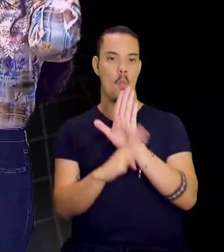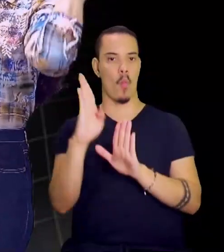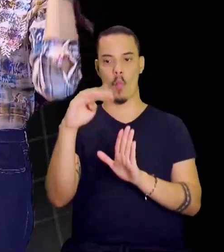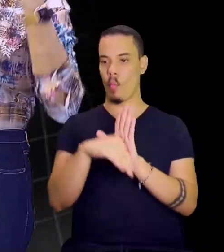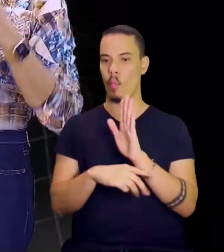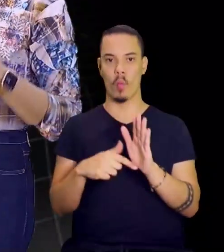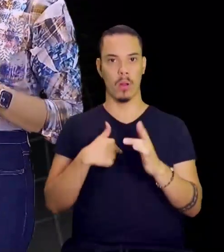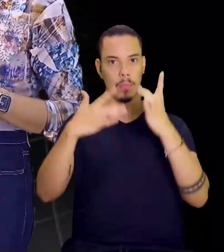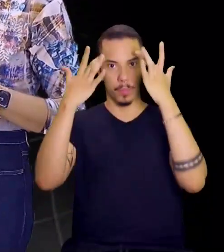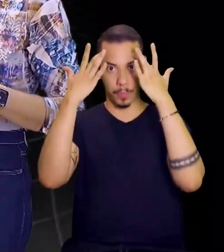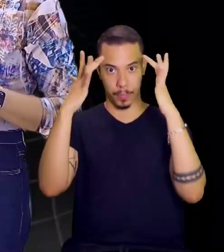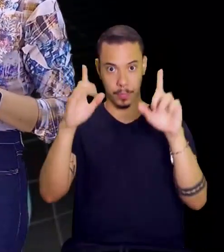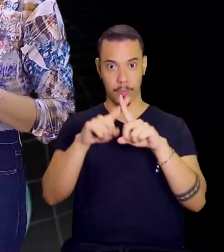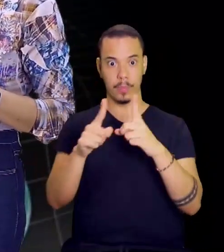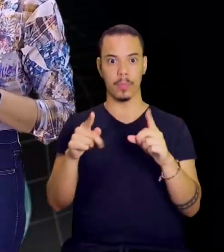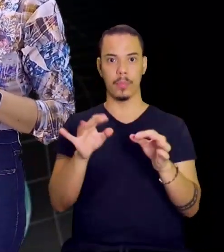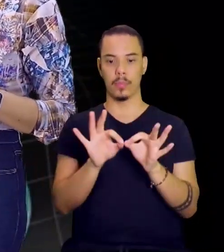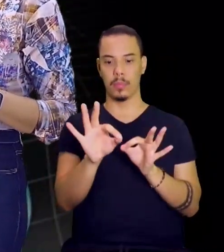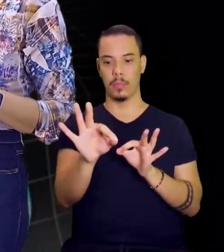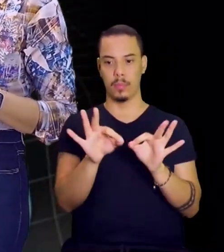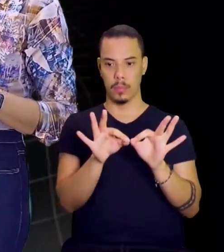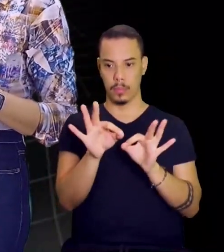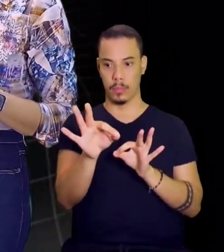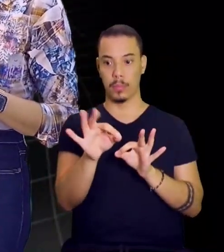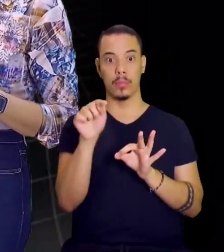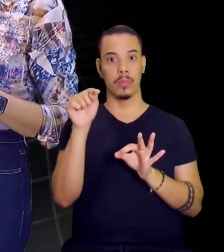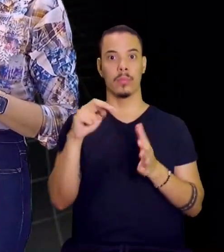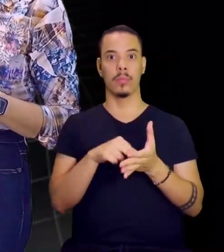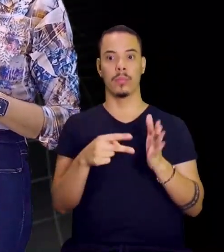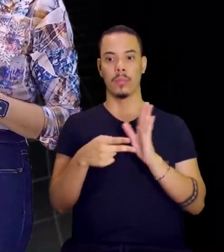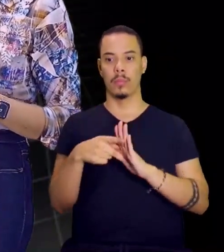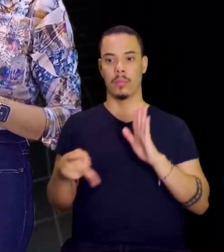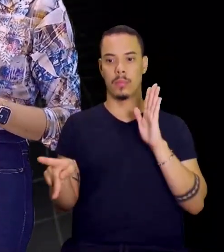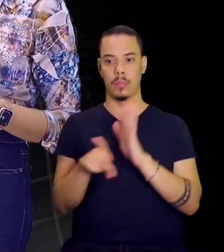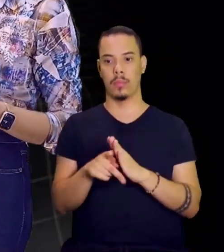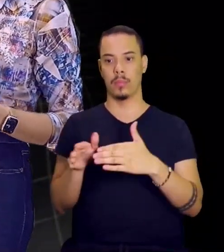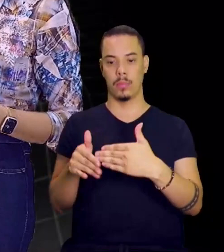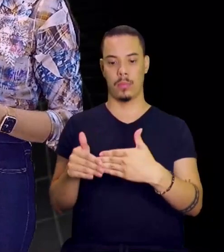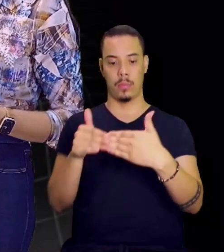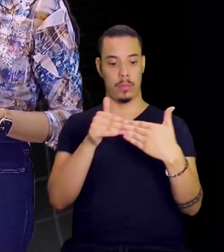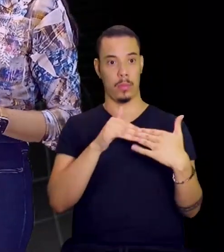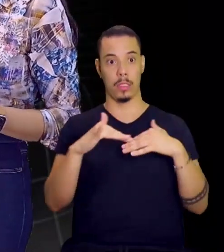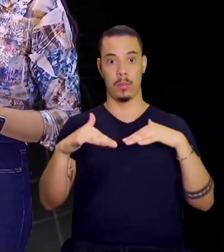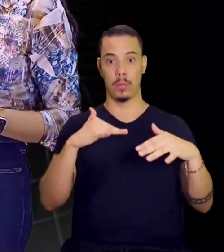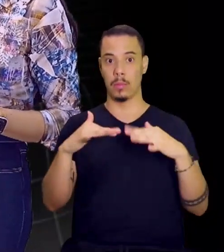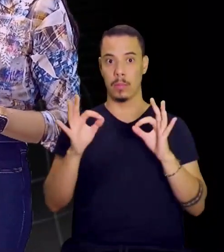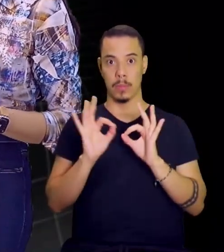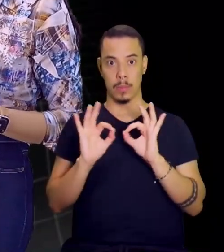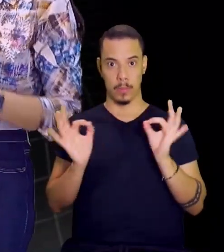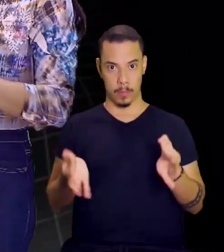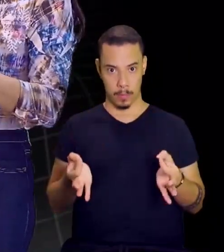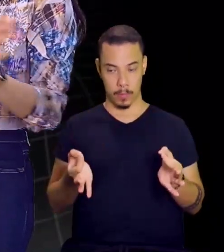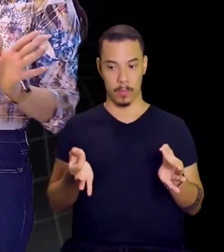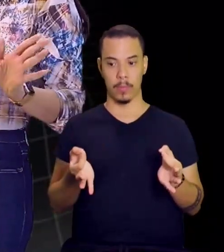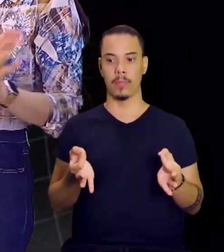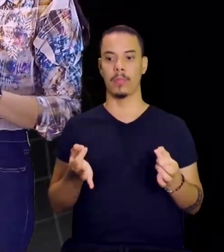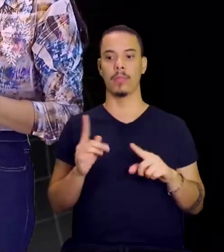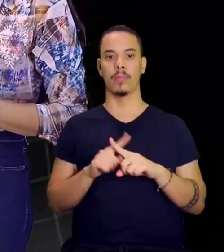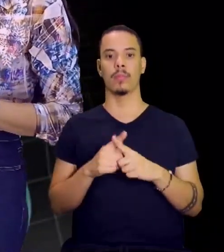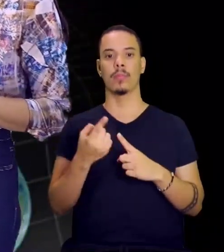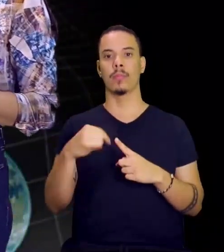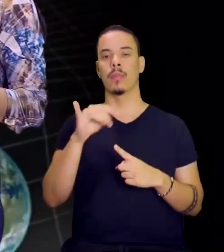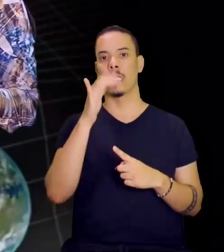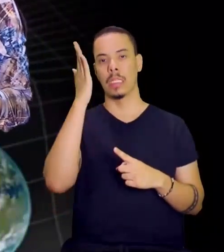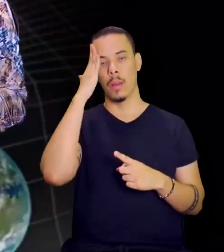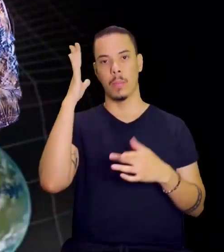o motor, como é que vai funcionar. Aí é uma restrição do movimento. É um movimento simples. Mas se você quiser mais